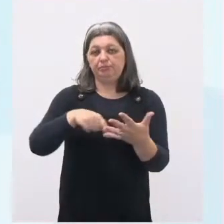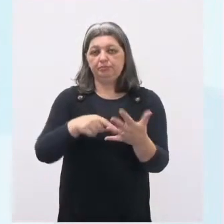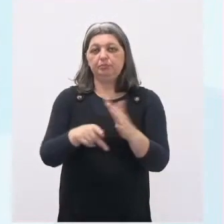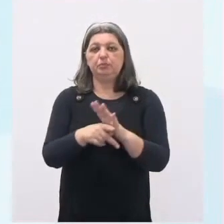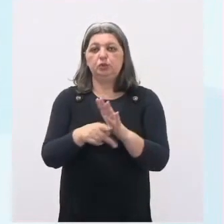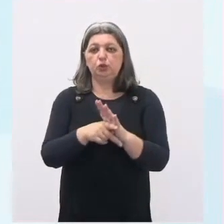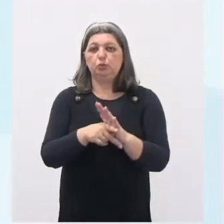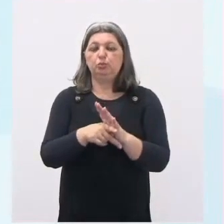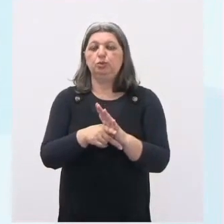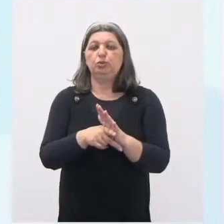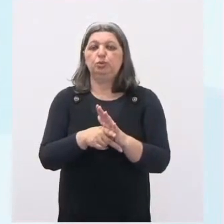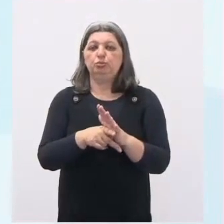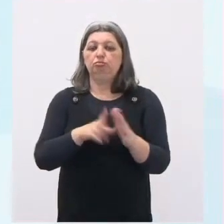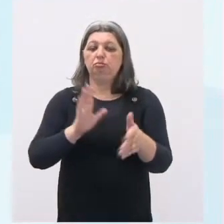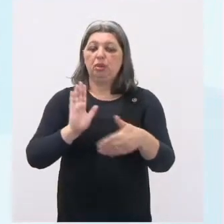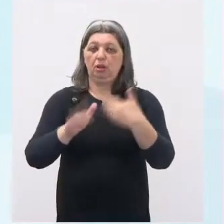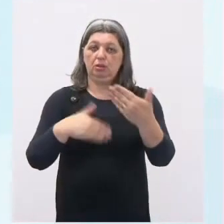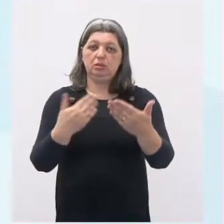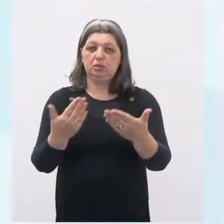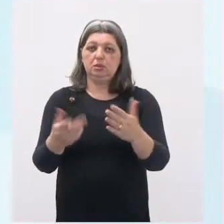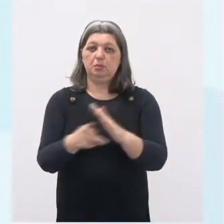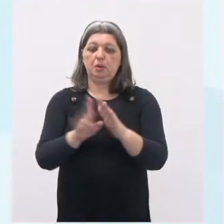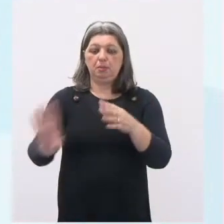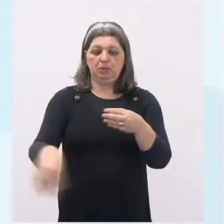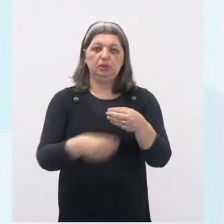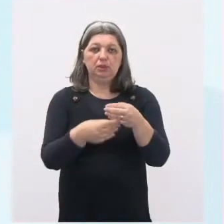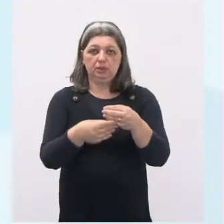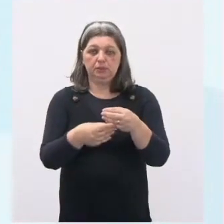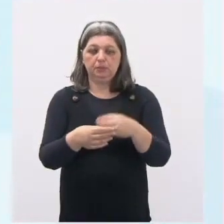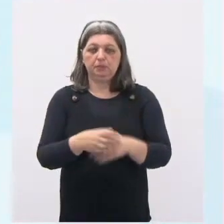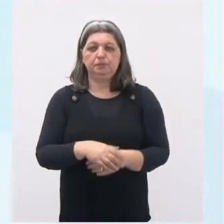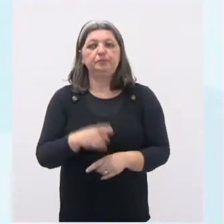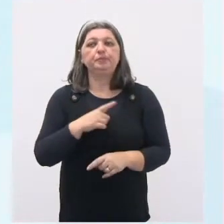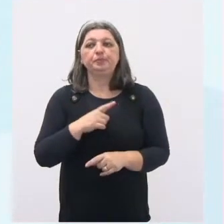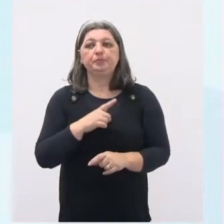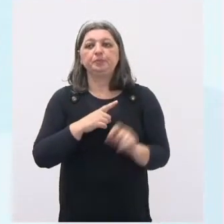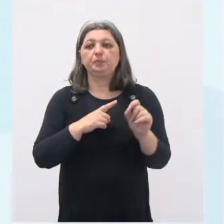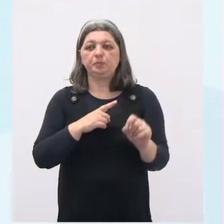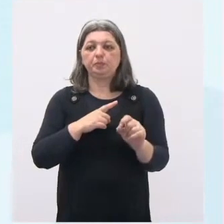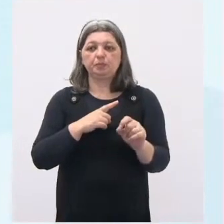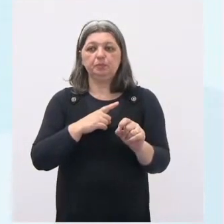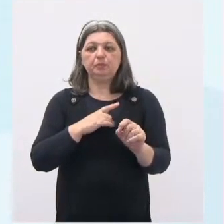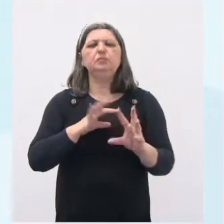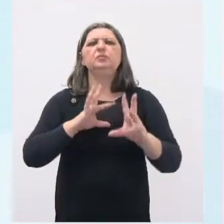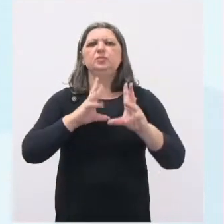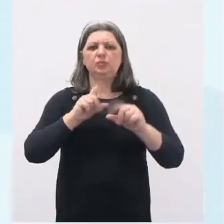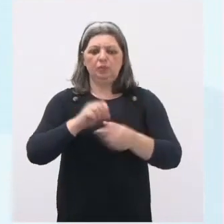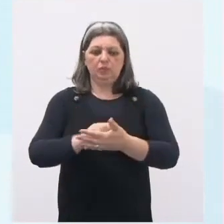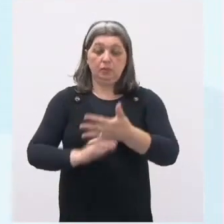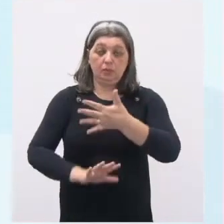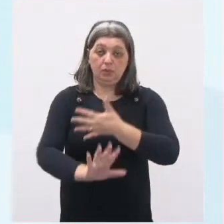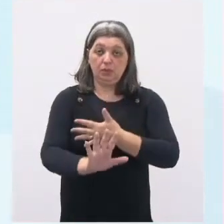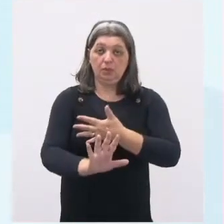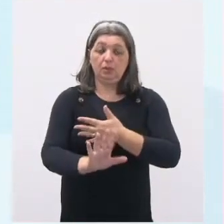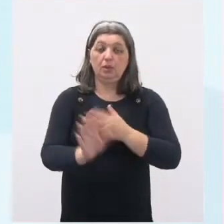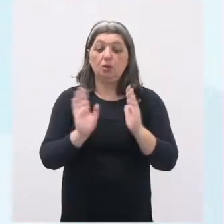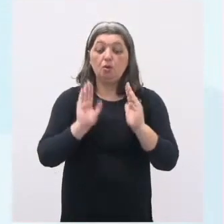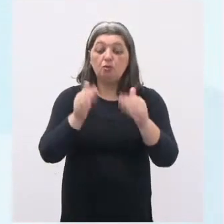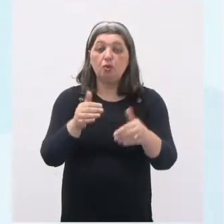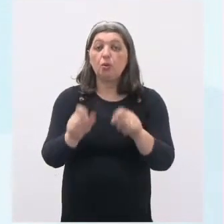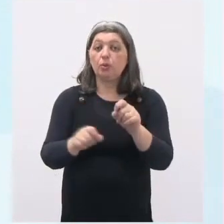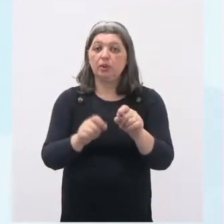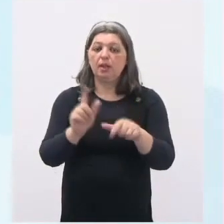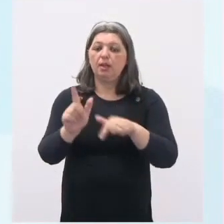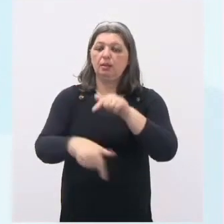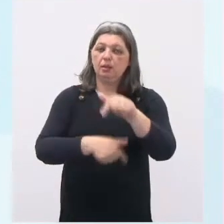educação integral, né? Então, nós temos aí todo o nosso currículo está voltado para trabalhar esses